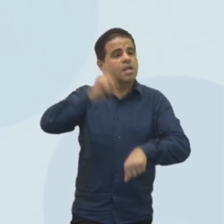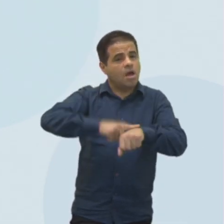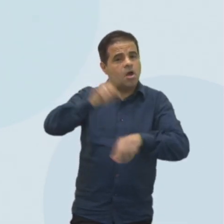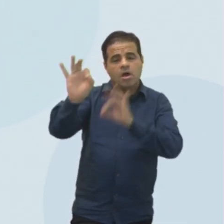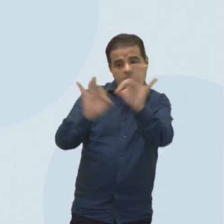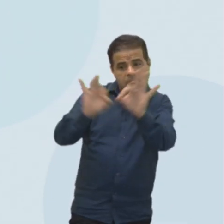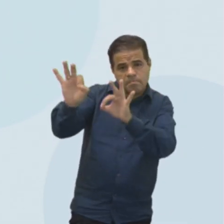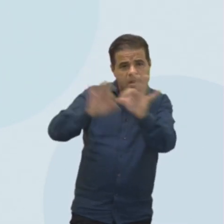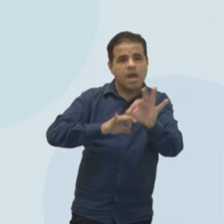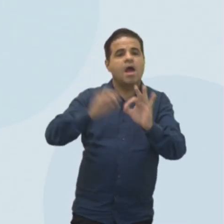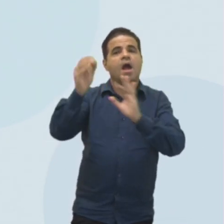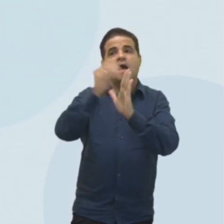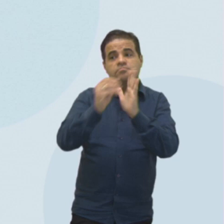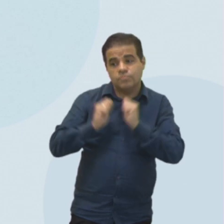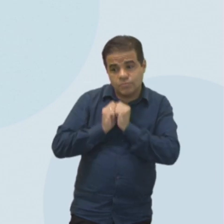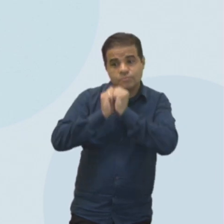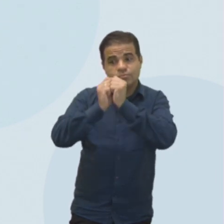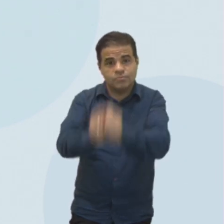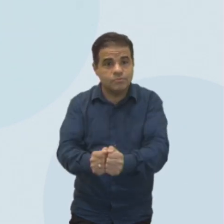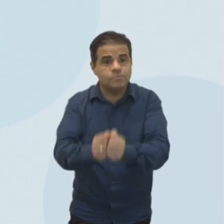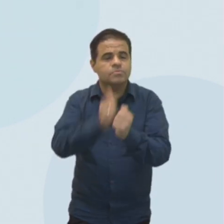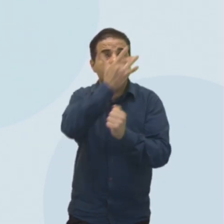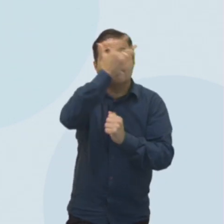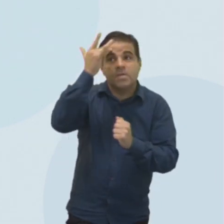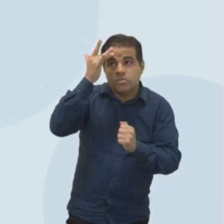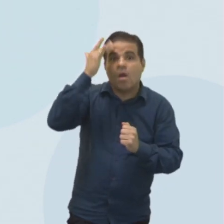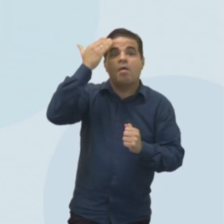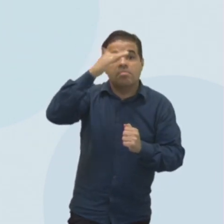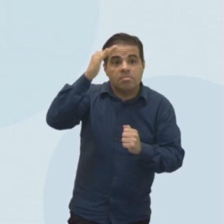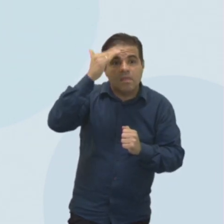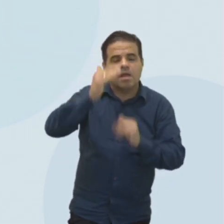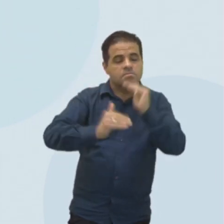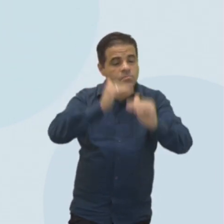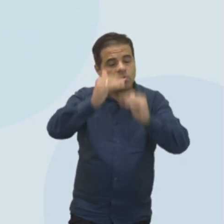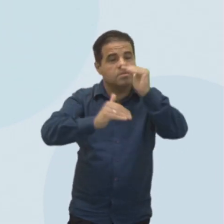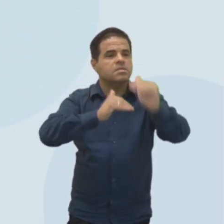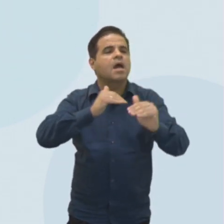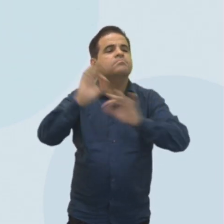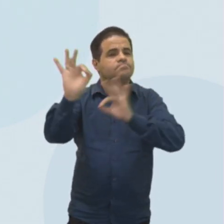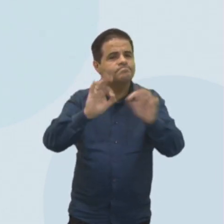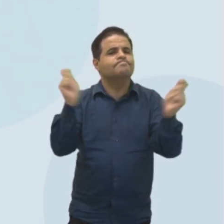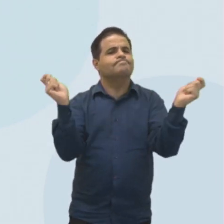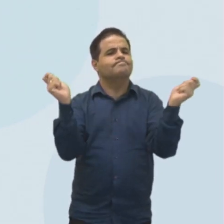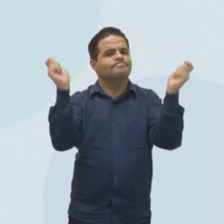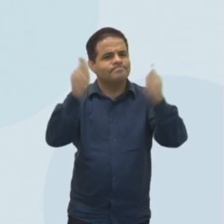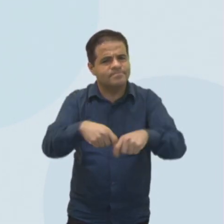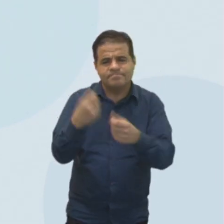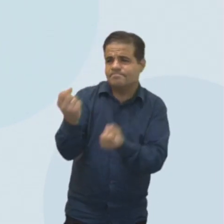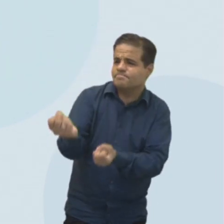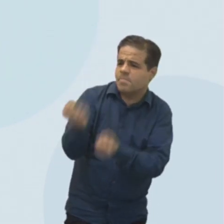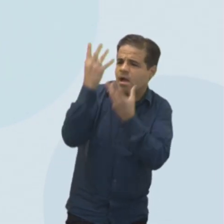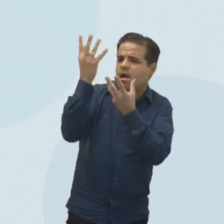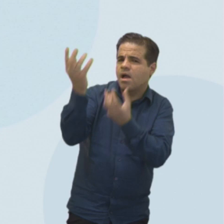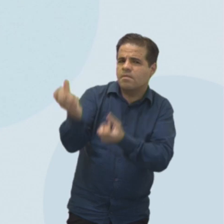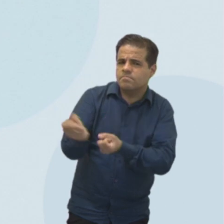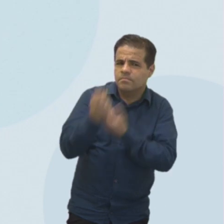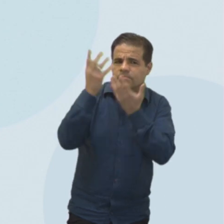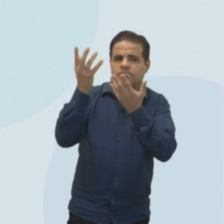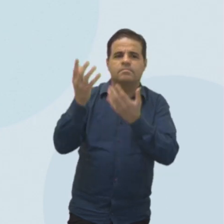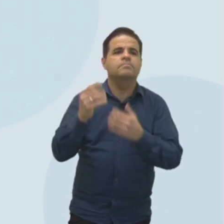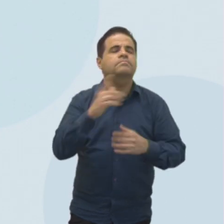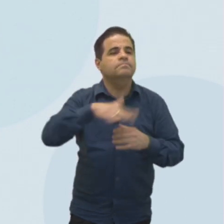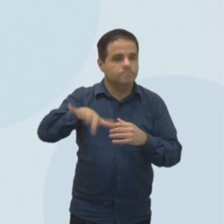edição, estar do lado de pessoas que entendem desse processo de edição, ou que possam nos ensinar sobre esse processo de